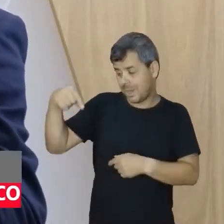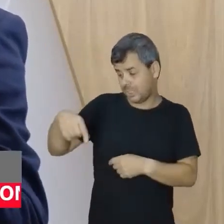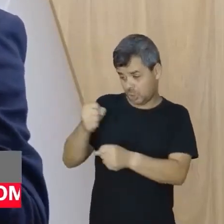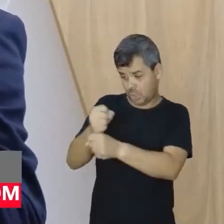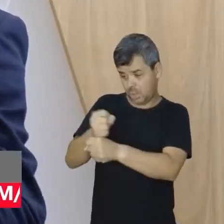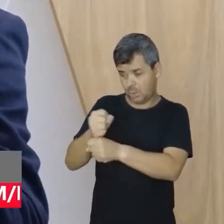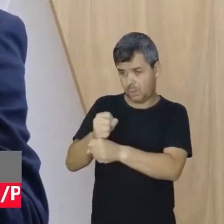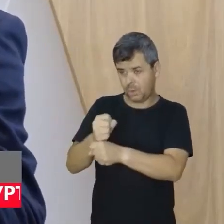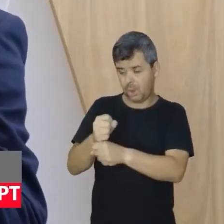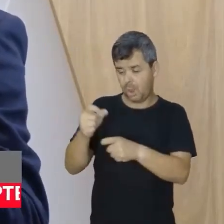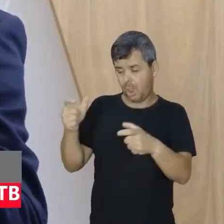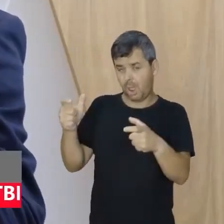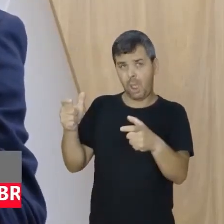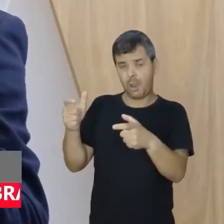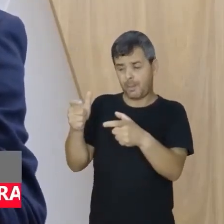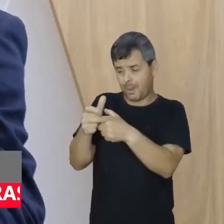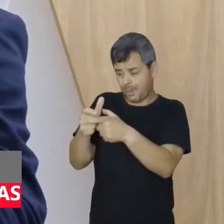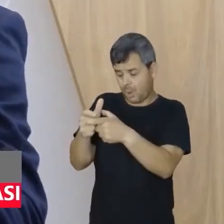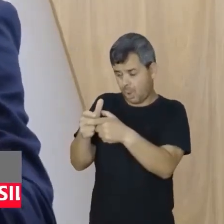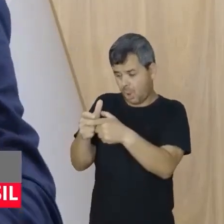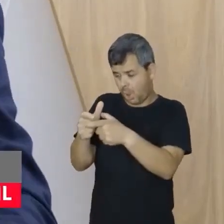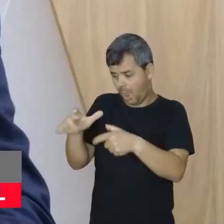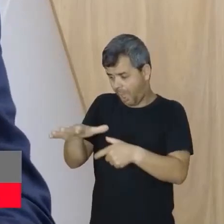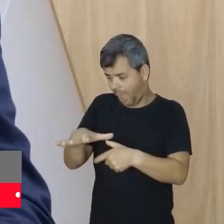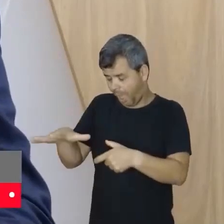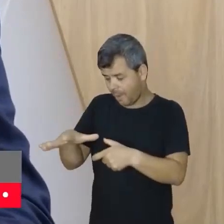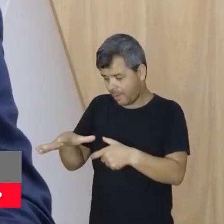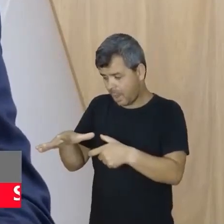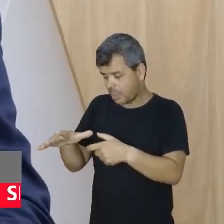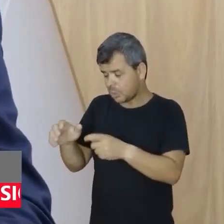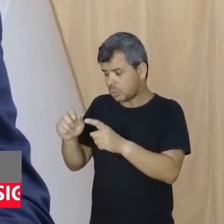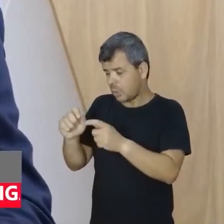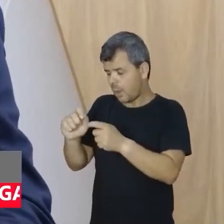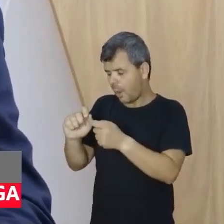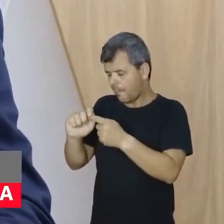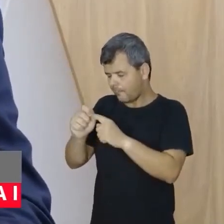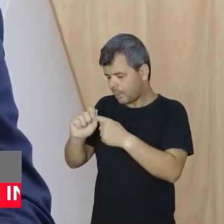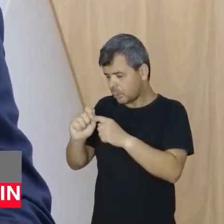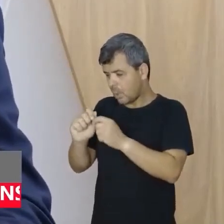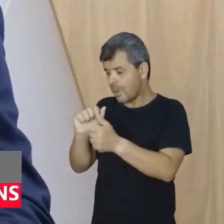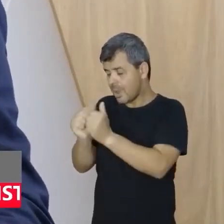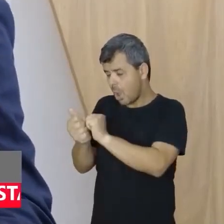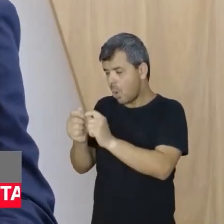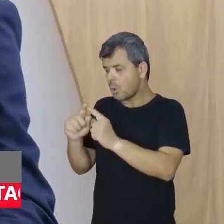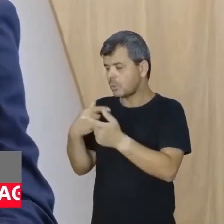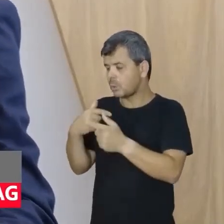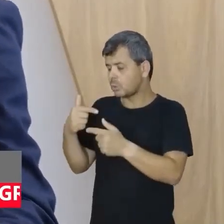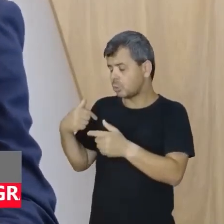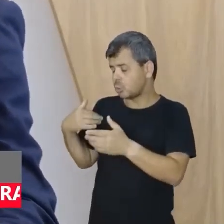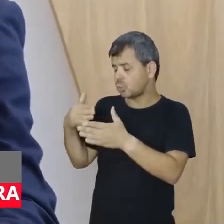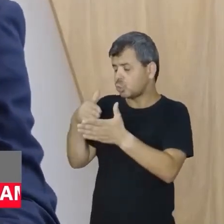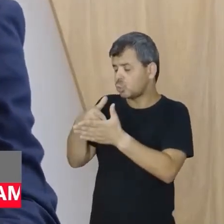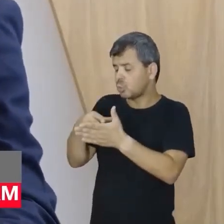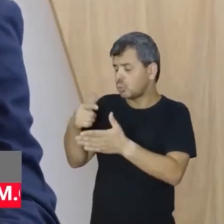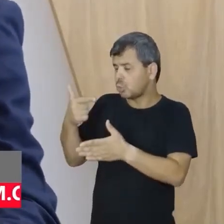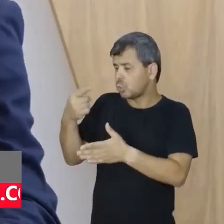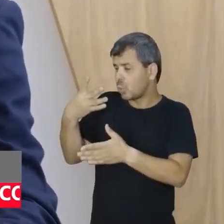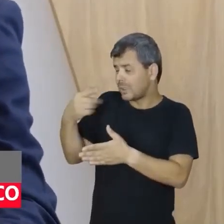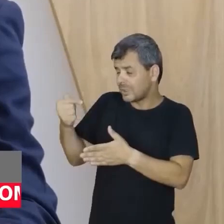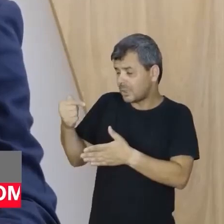ano é a menor lavoura plantada com arroz e feijão dos últimos 47 anos. Ou seja, como não foi